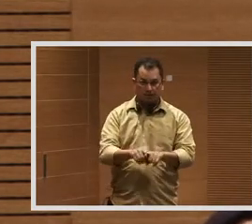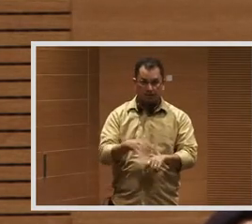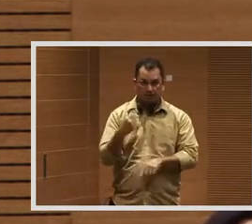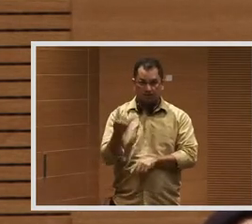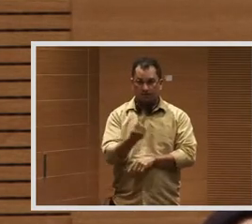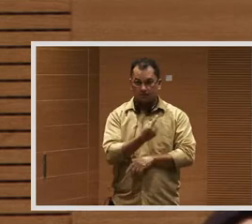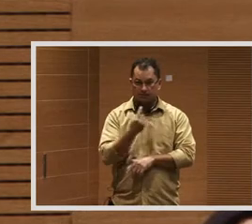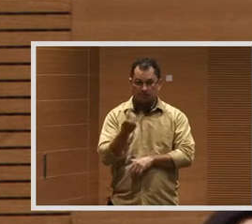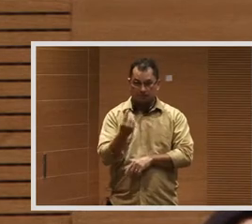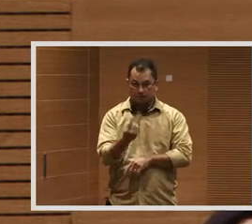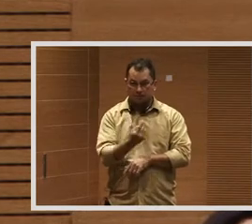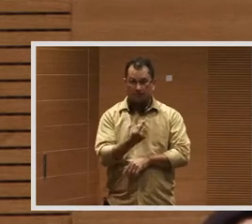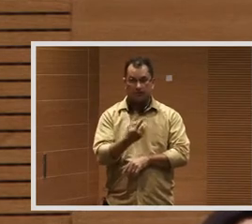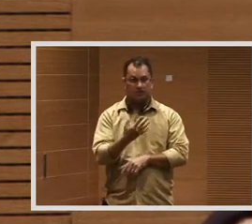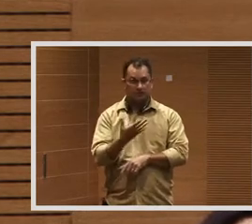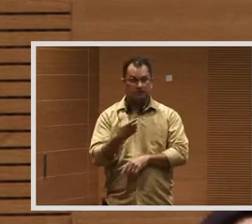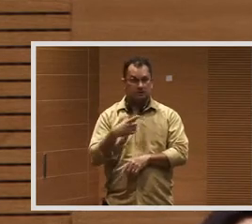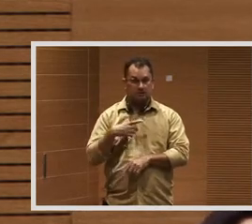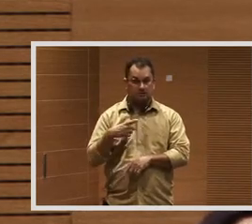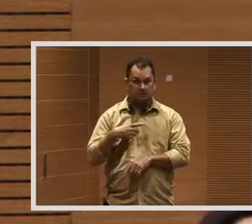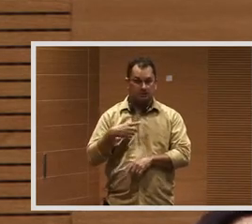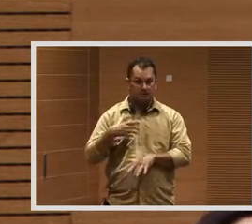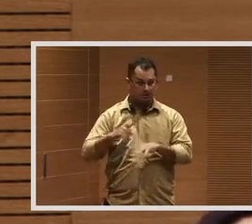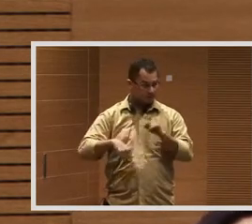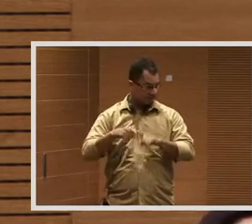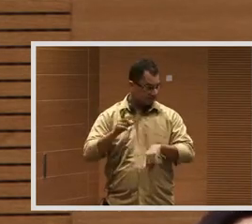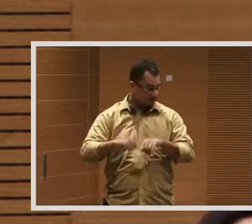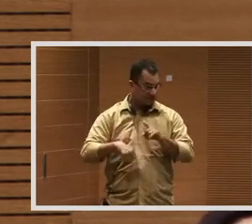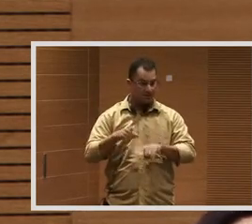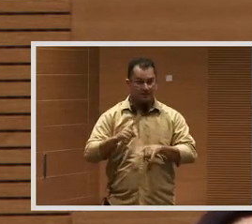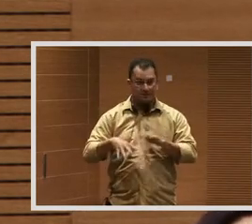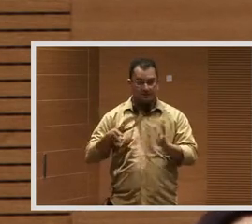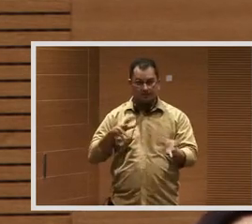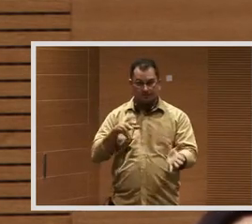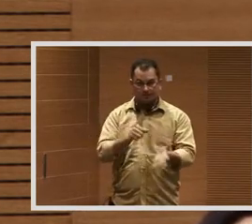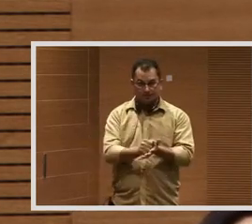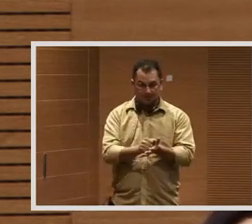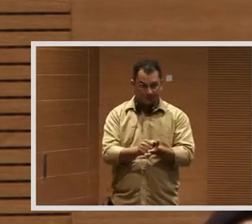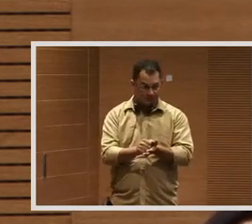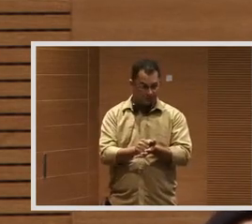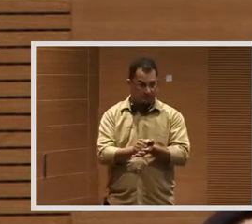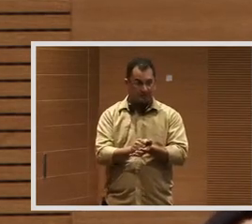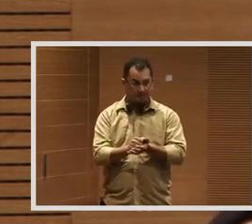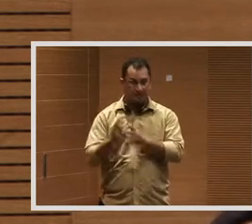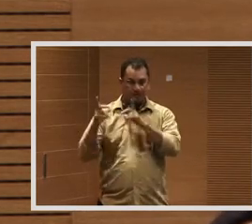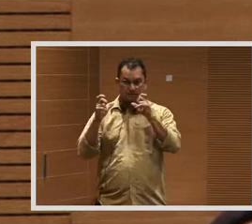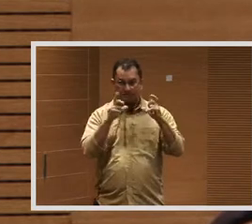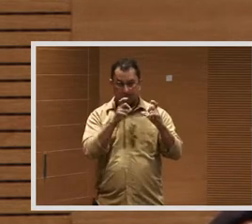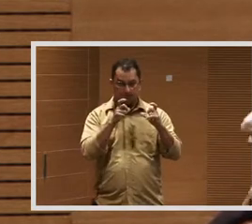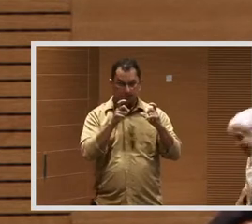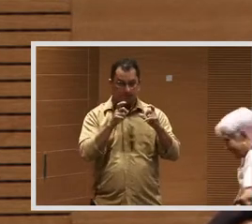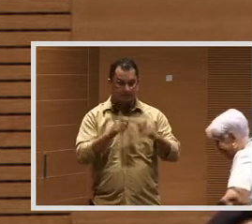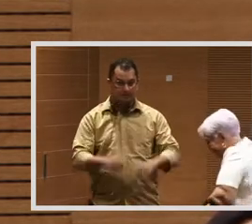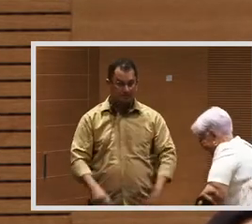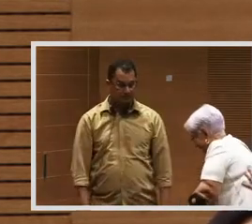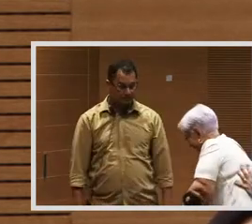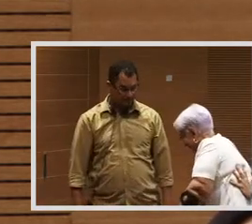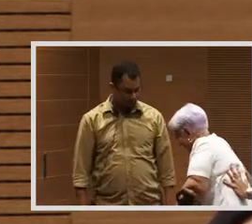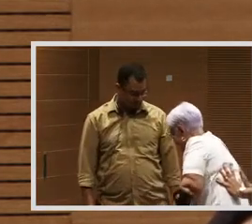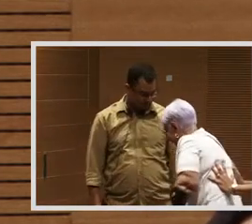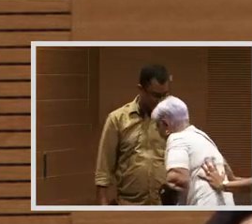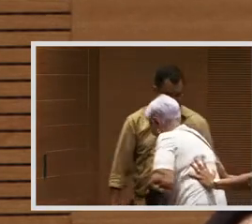nos fornecer tanto esse material de auxílio ao registro fotográfico. A mesa está toda